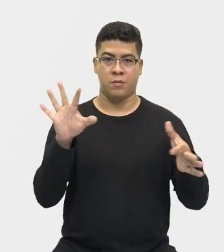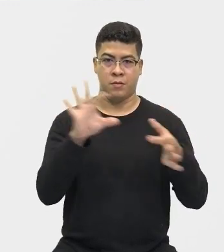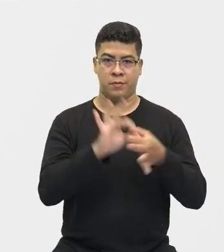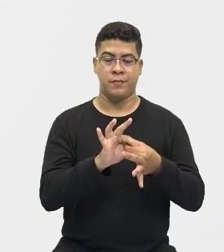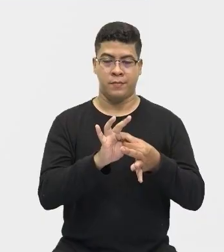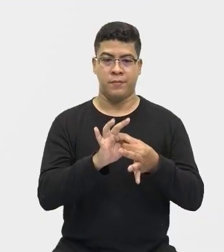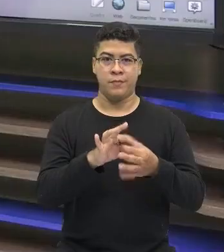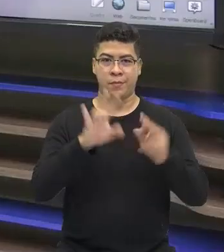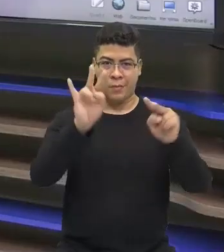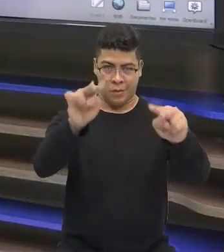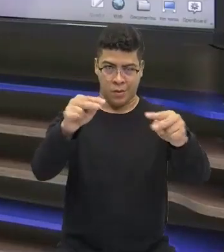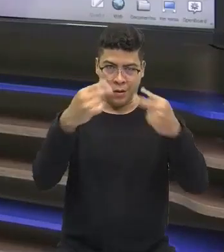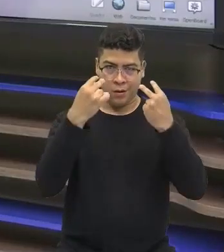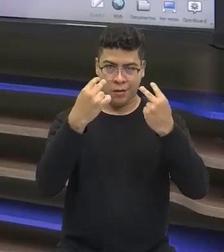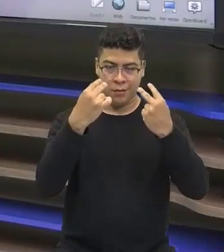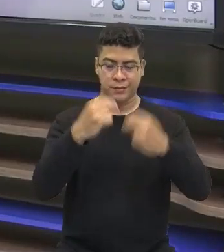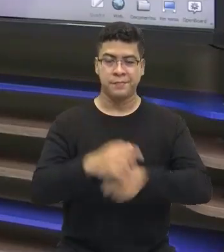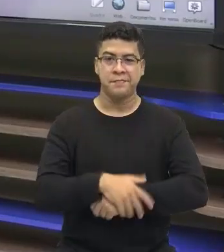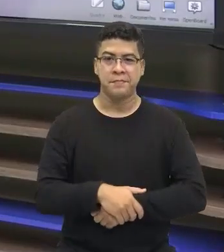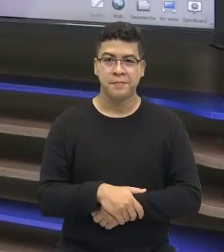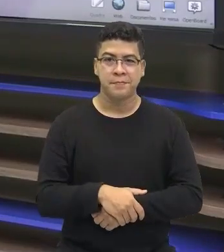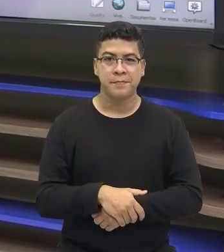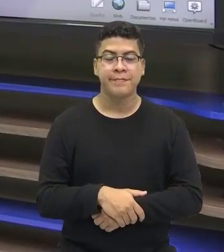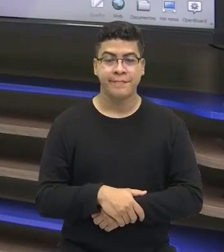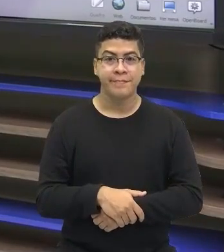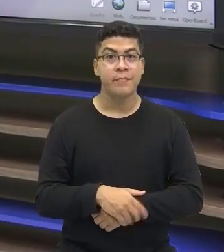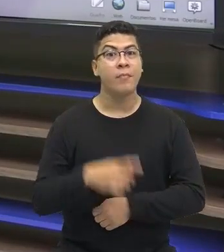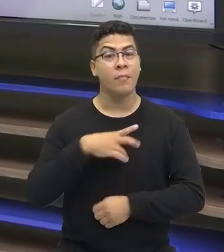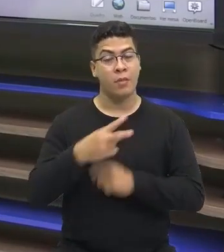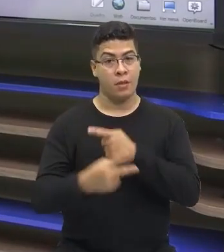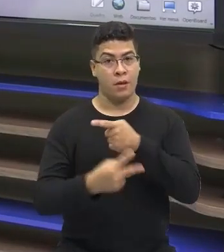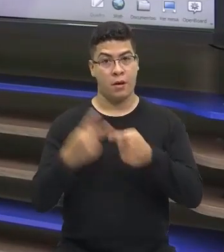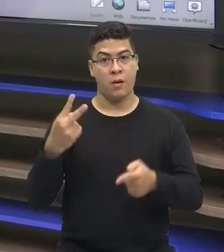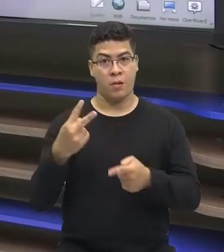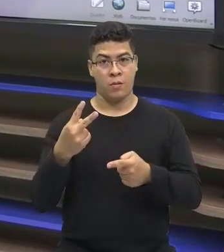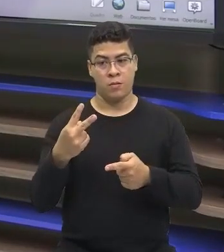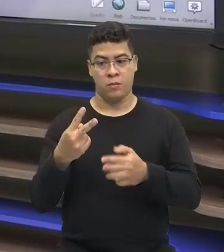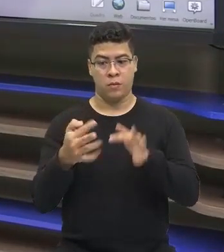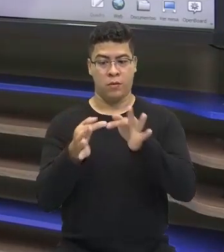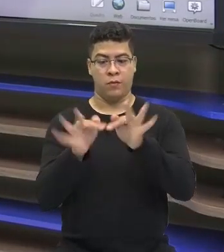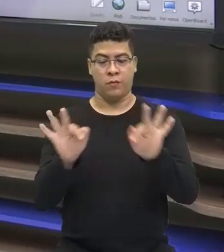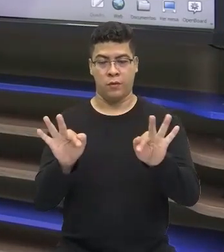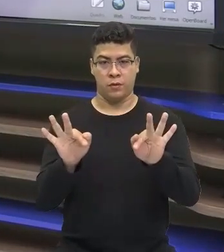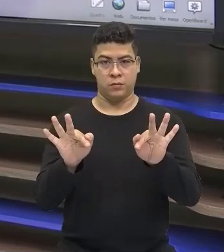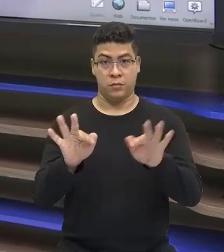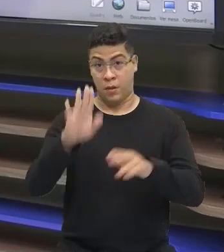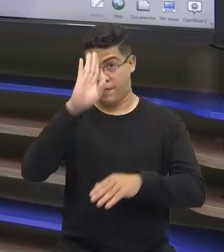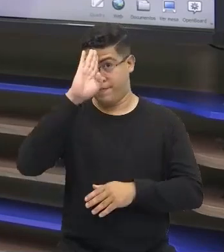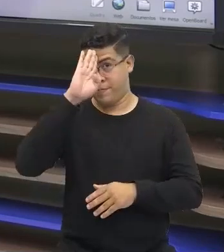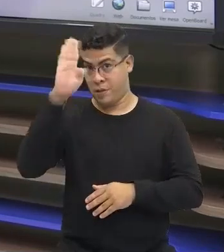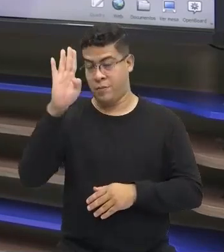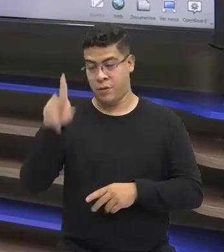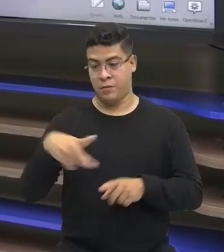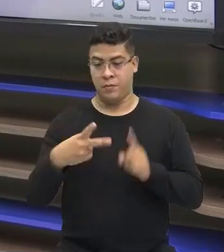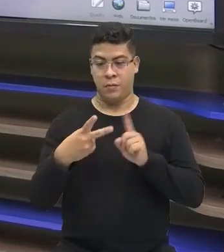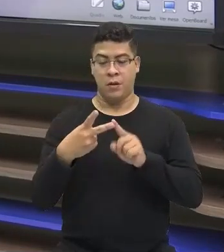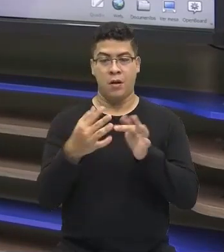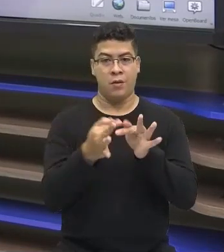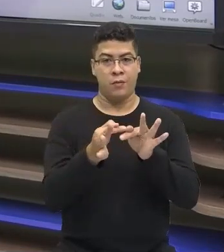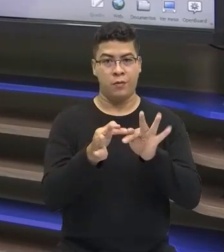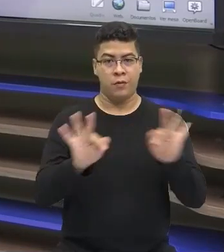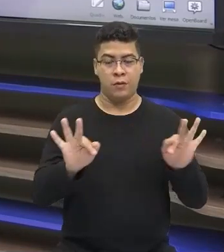aqui nos meus olhos. Vai existir duas orações, a oração principal e a oração que vai